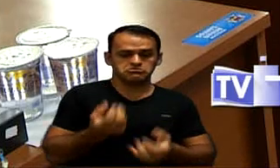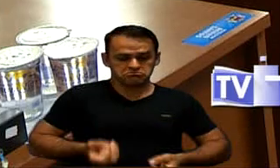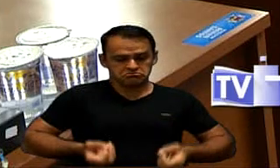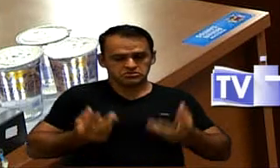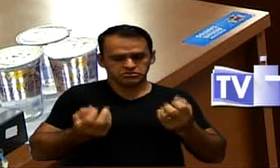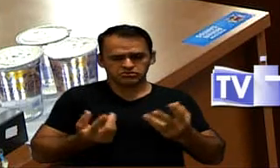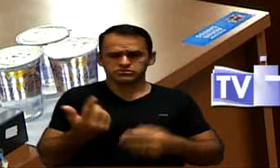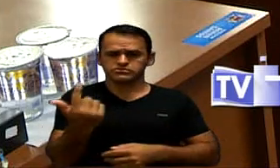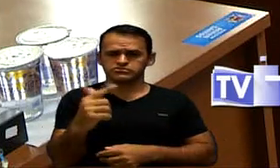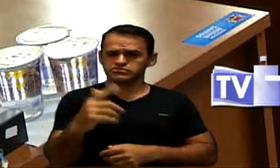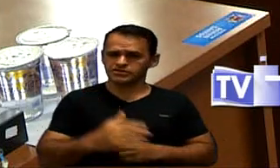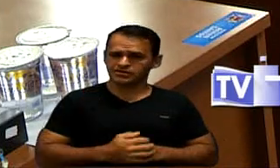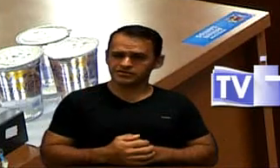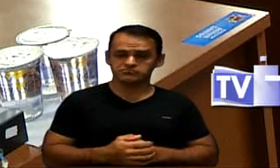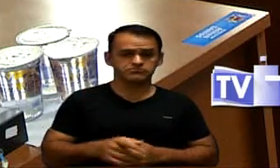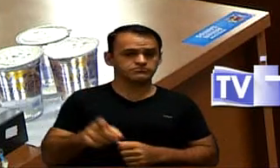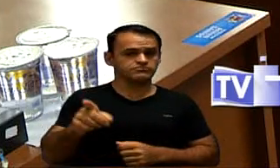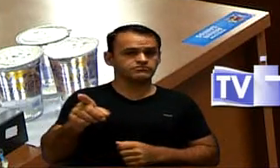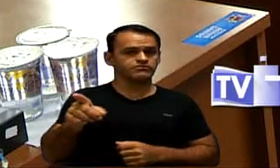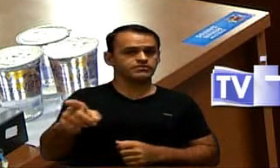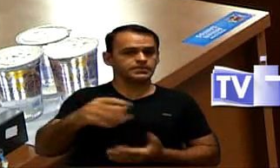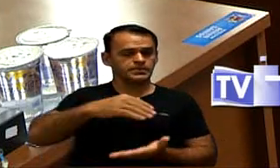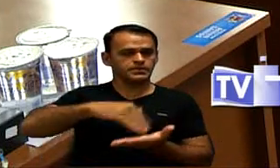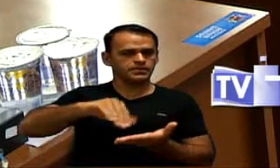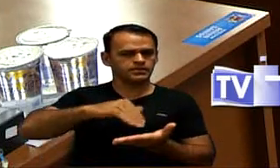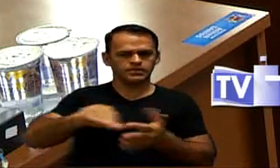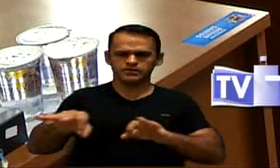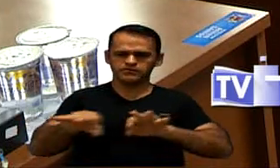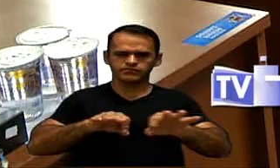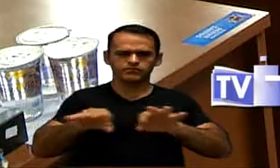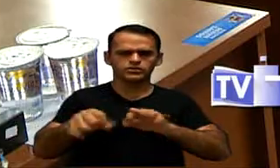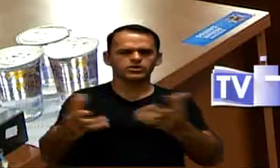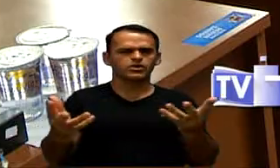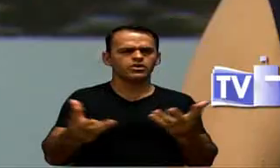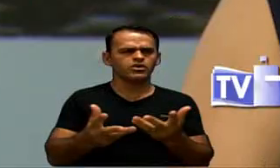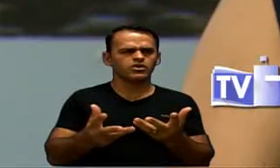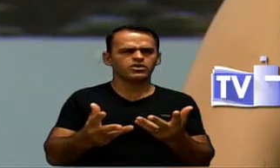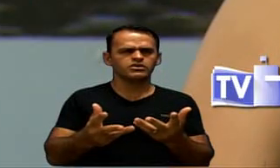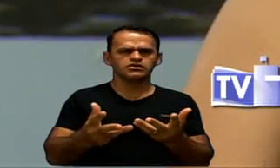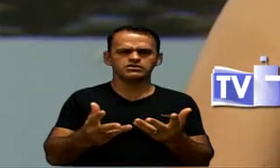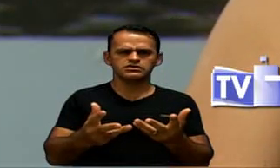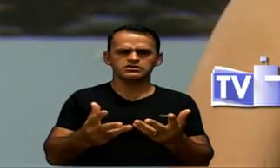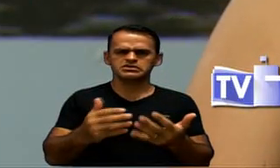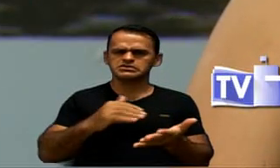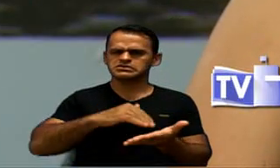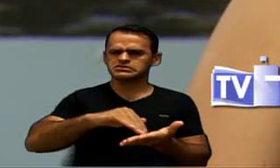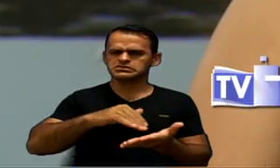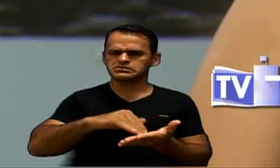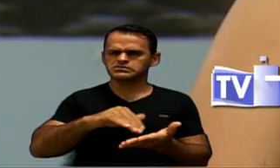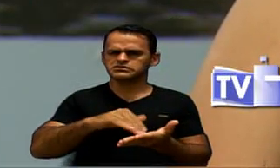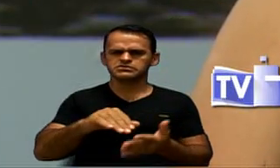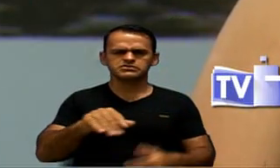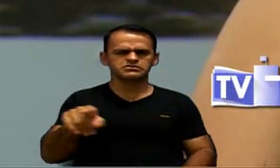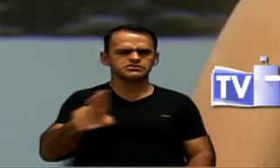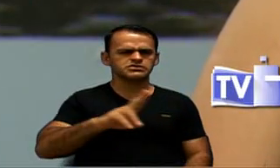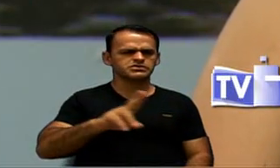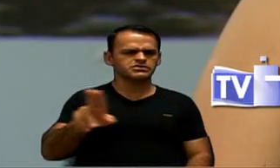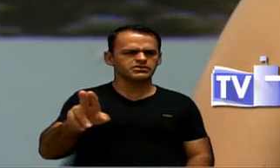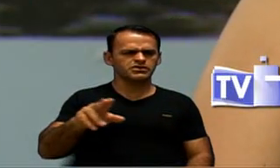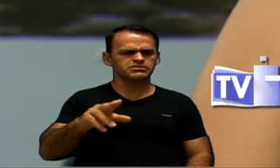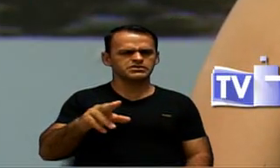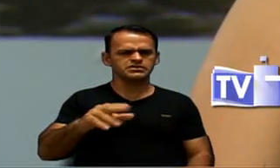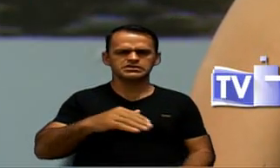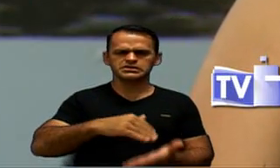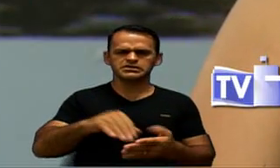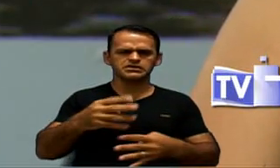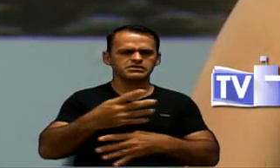à secretária, né? Que era de planejamento, que hoje é da, se eu não me engano, da URBS, como é que é? Como ela chama? A secretária municipal,